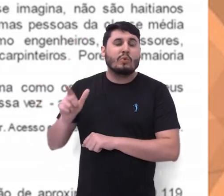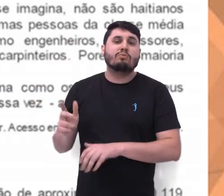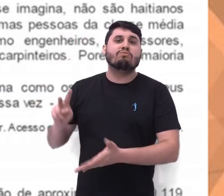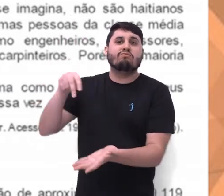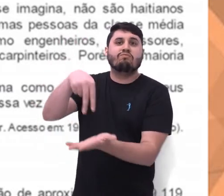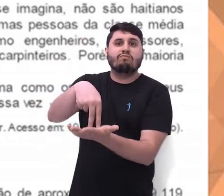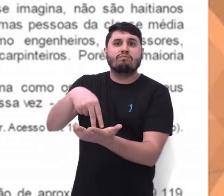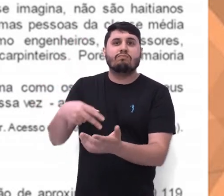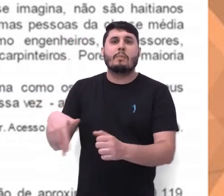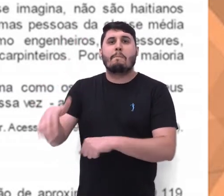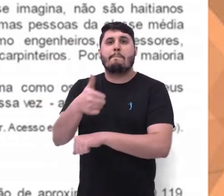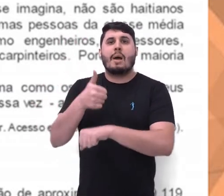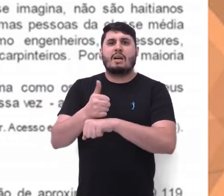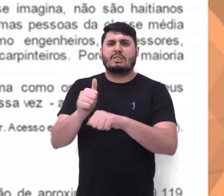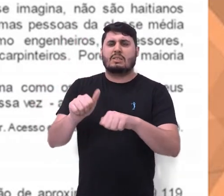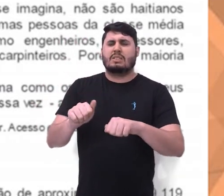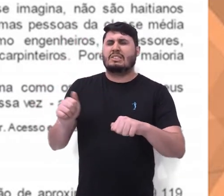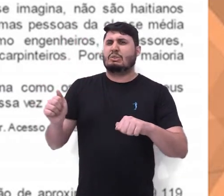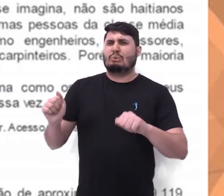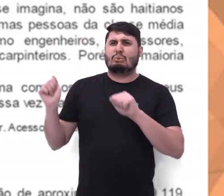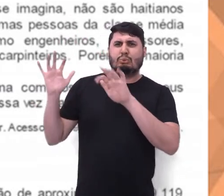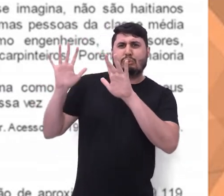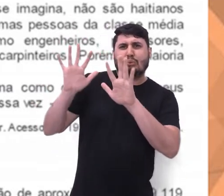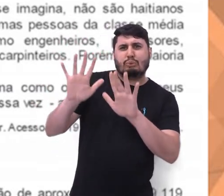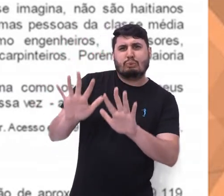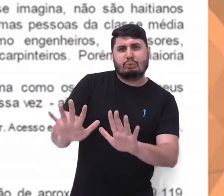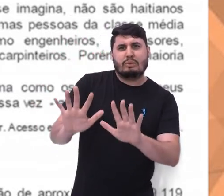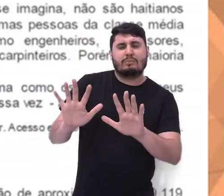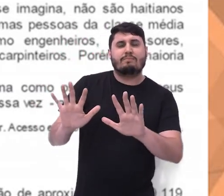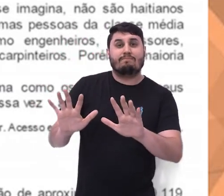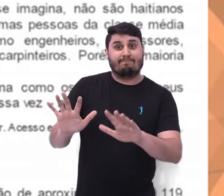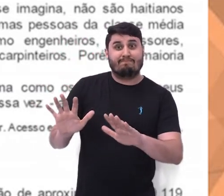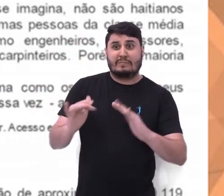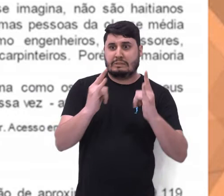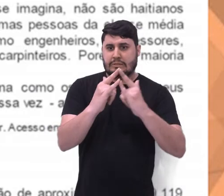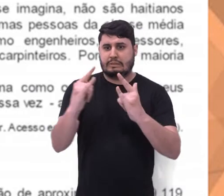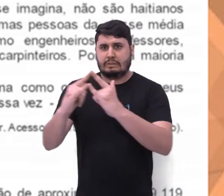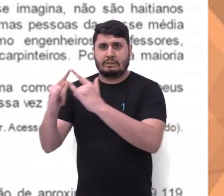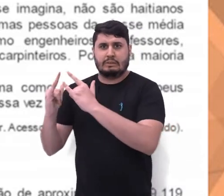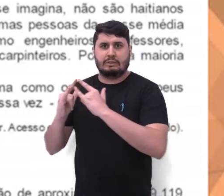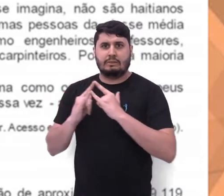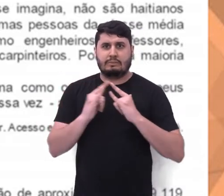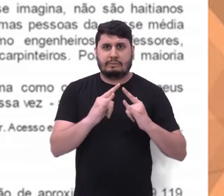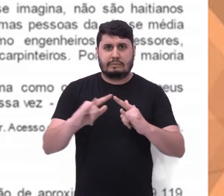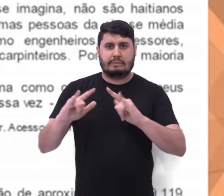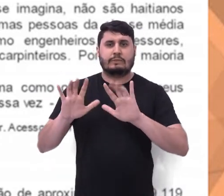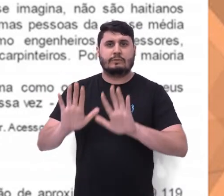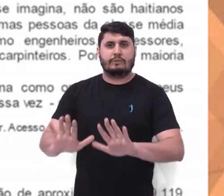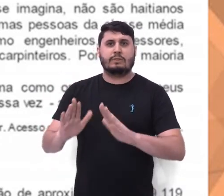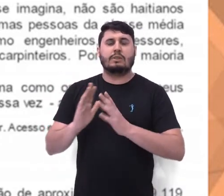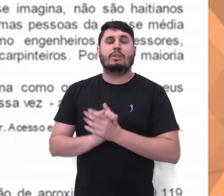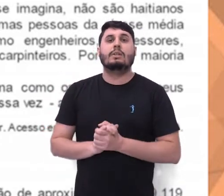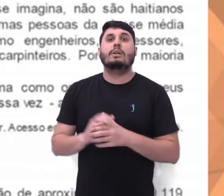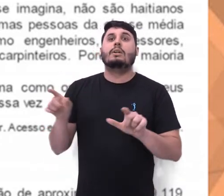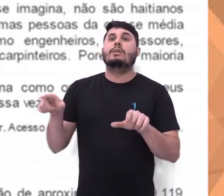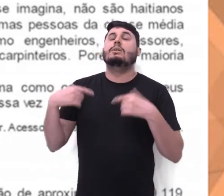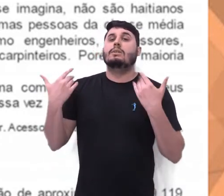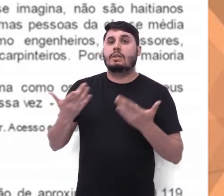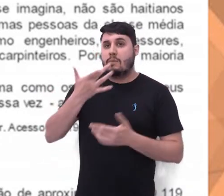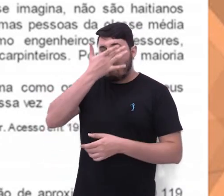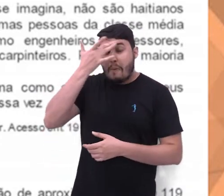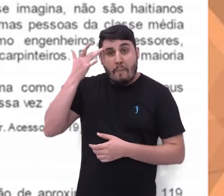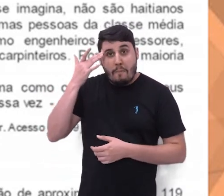praça da cidade. A Defesa Civil do Estado enviou galões de água potável e